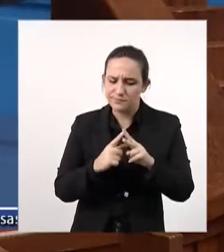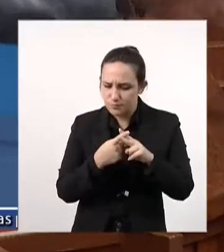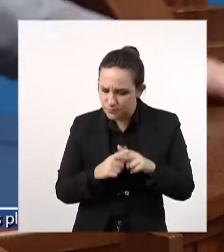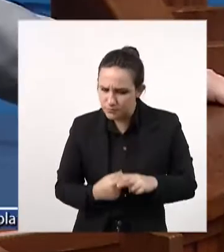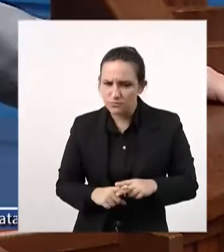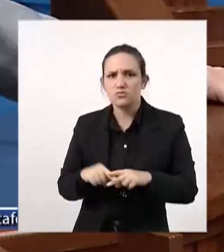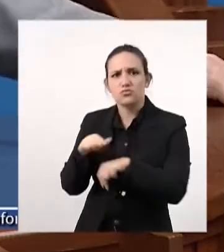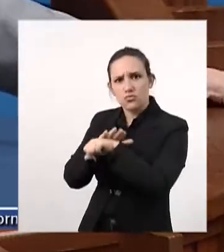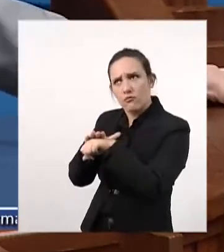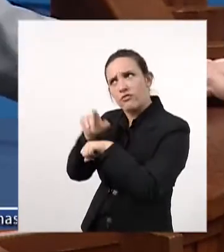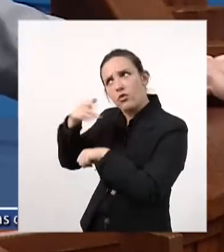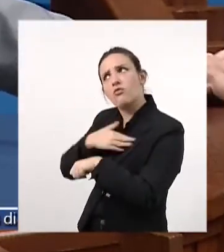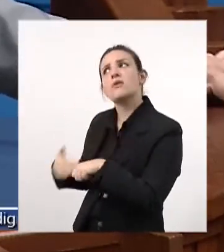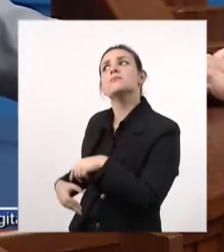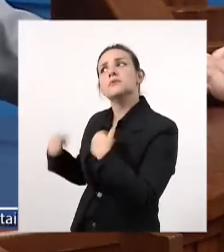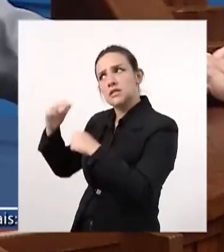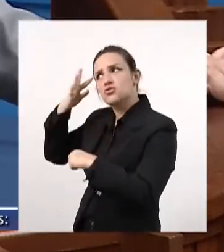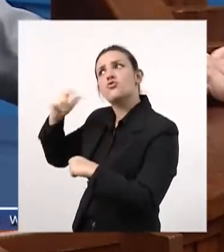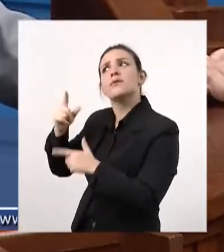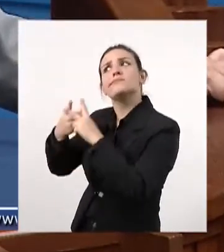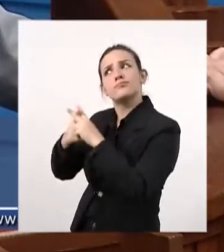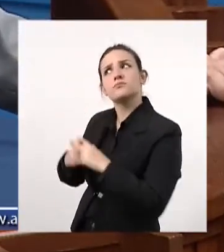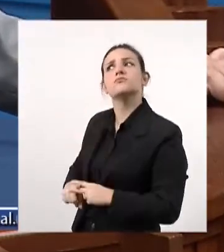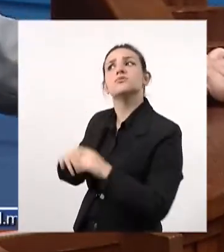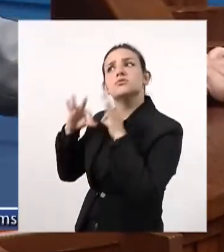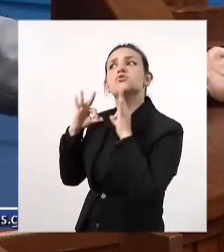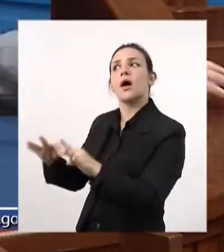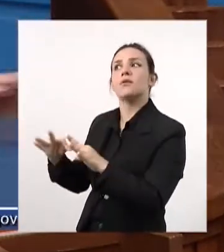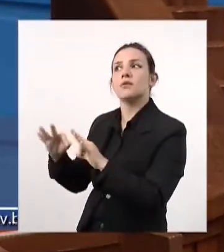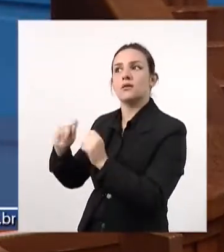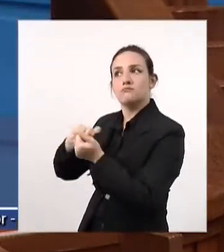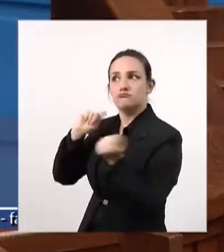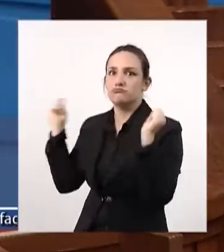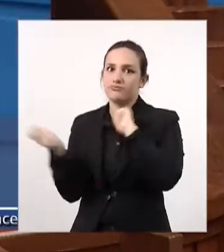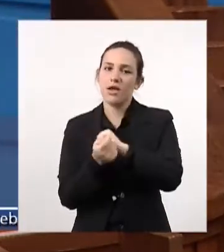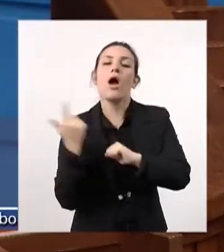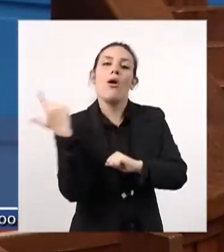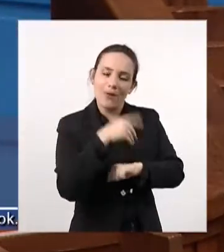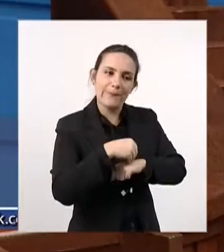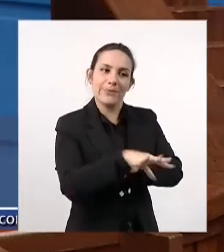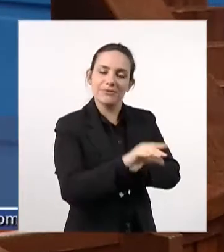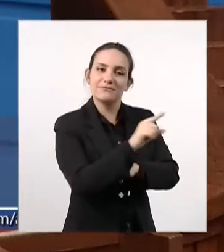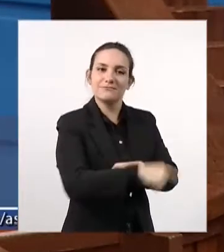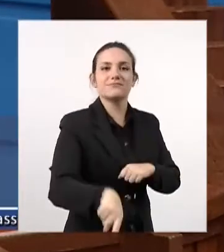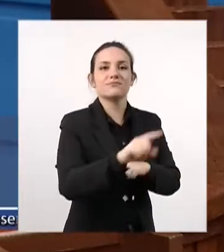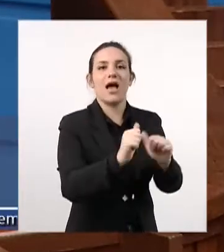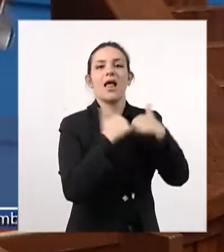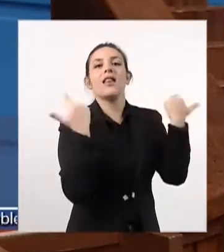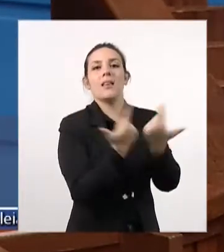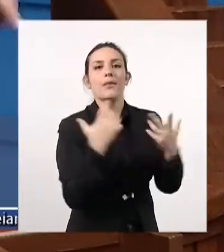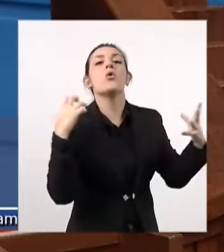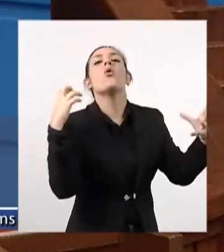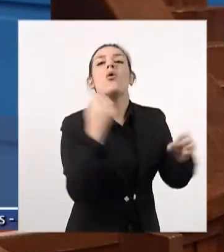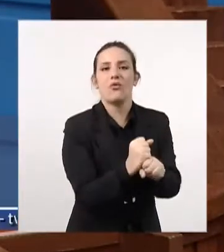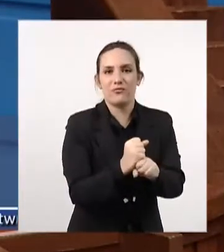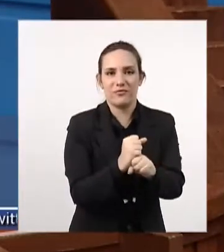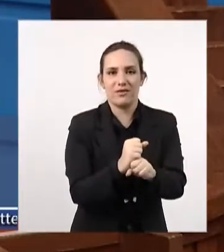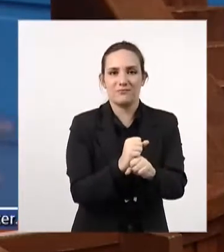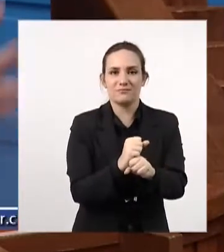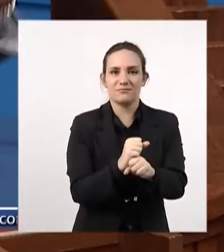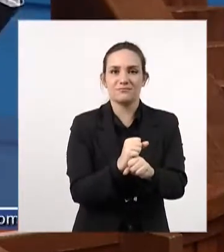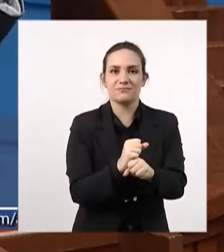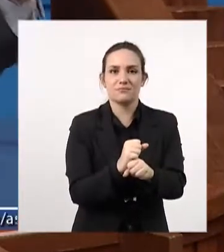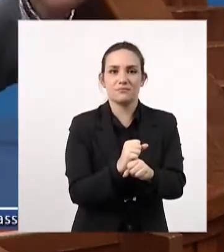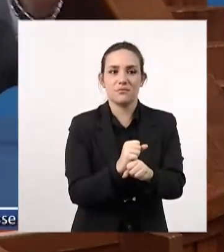para que o próprio governo possa fazer as adequações para que haja relação de confiança entre o